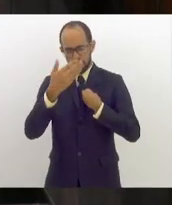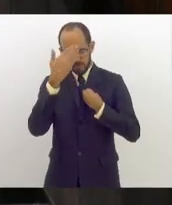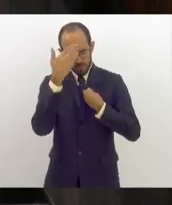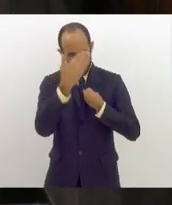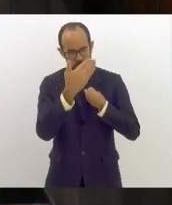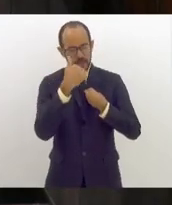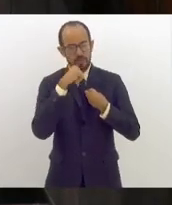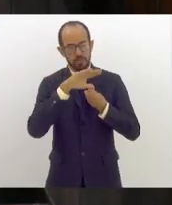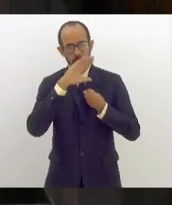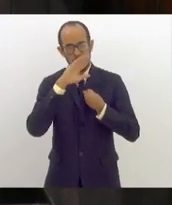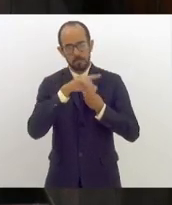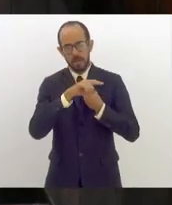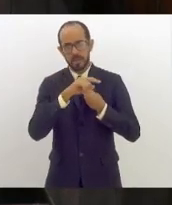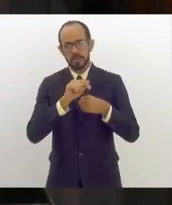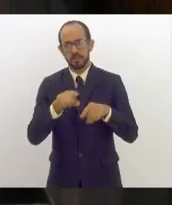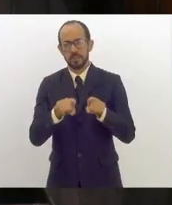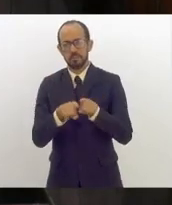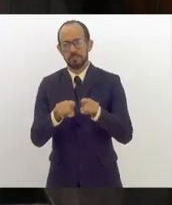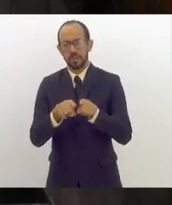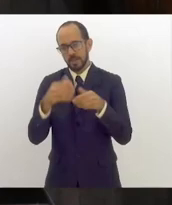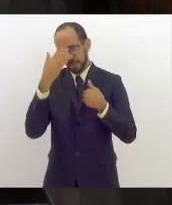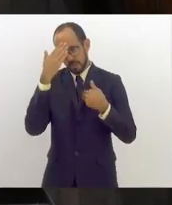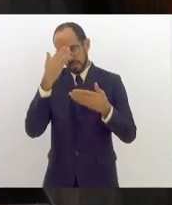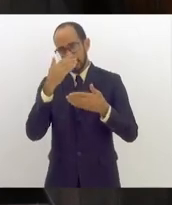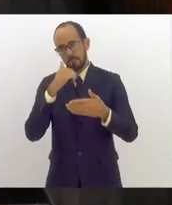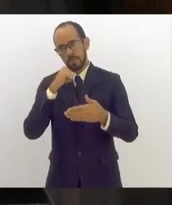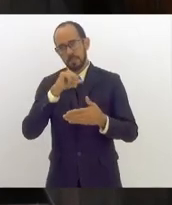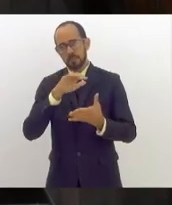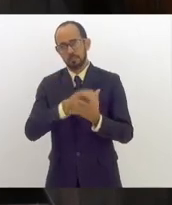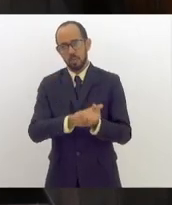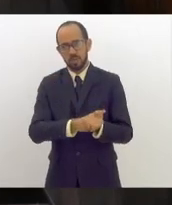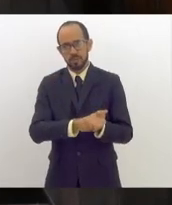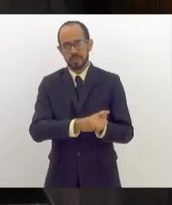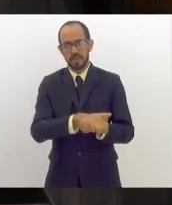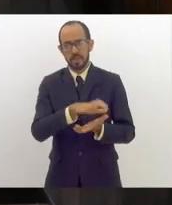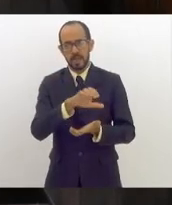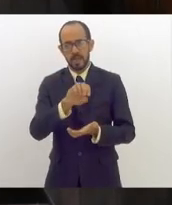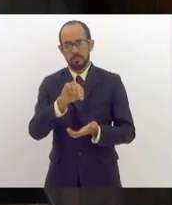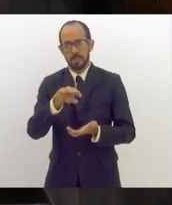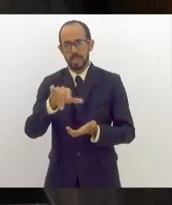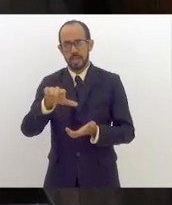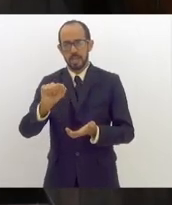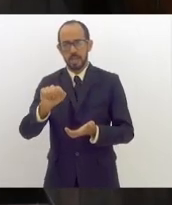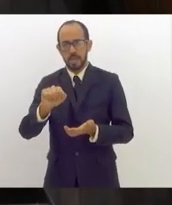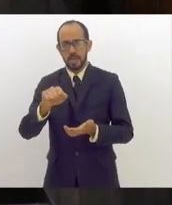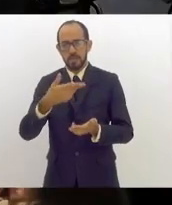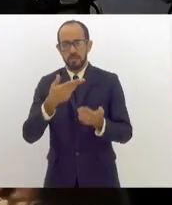queria agradecer também a minha esposa Camila Rodrigues pela sua paciência